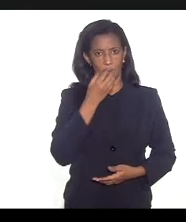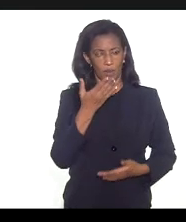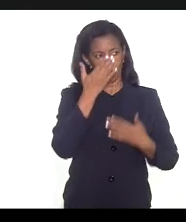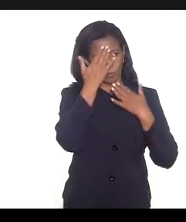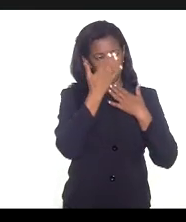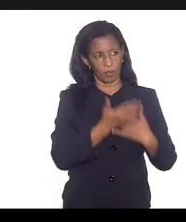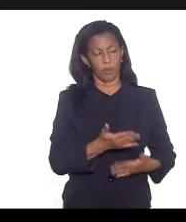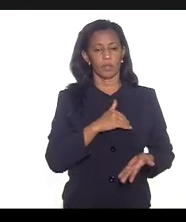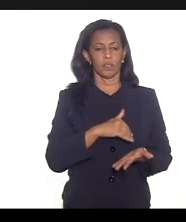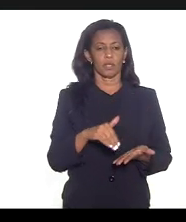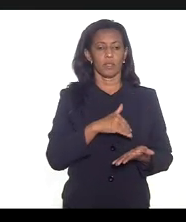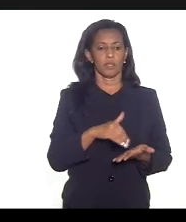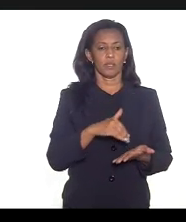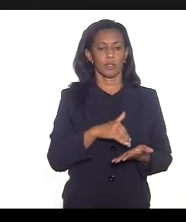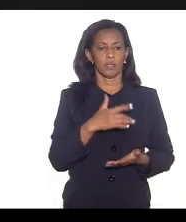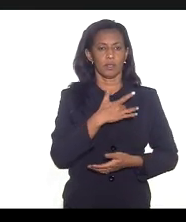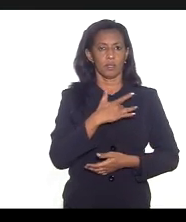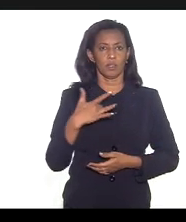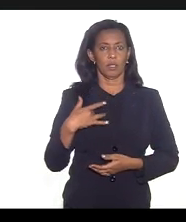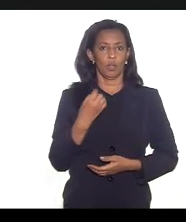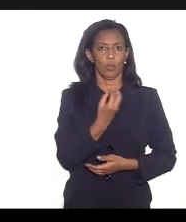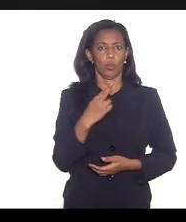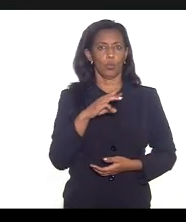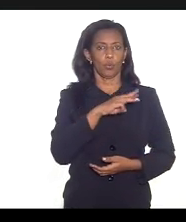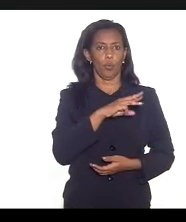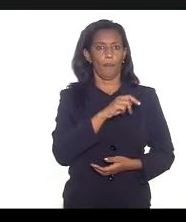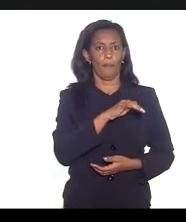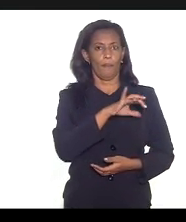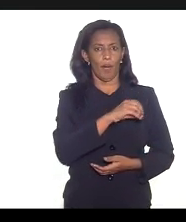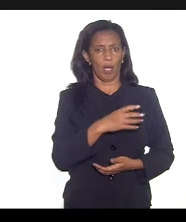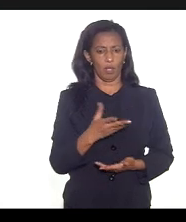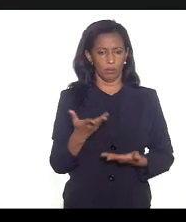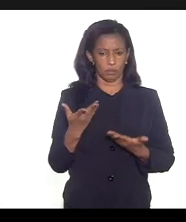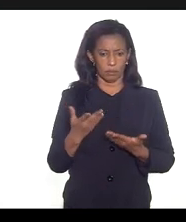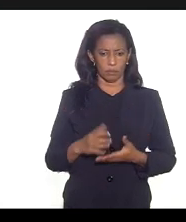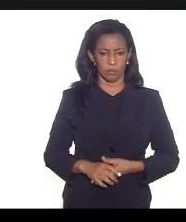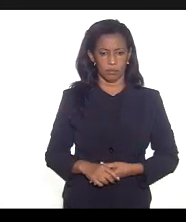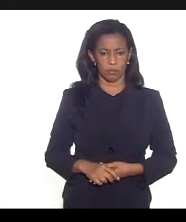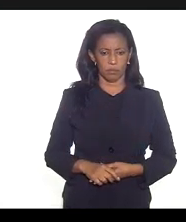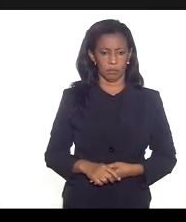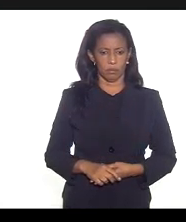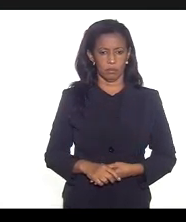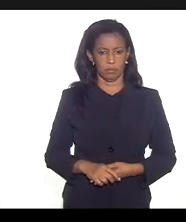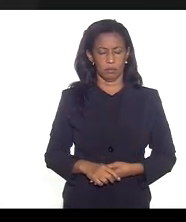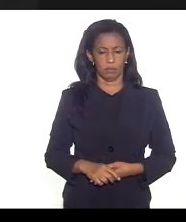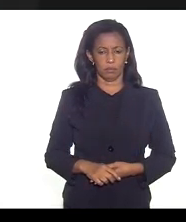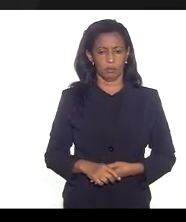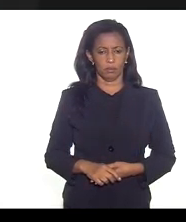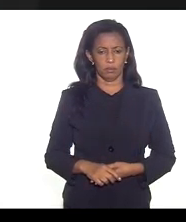obrigada secretário você não peguei de saúde Dr Mário Sérgio se encontra aí por favor